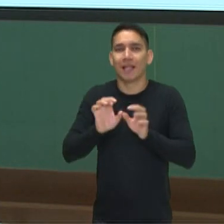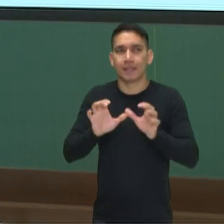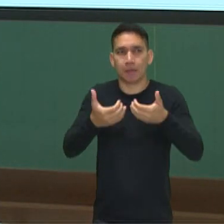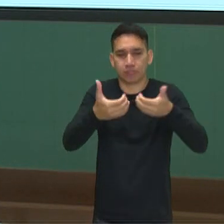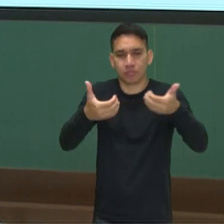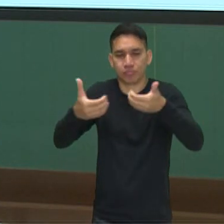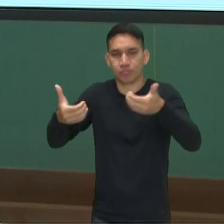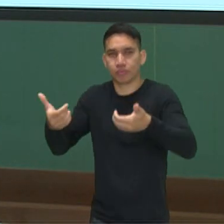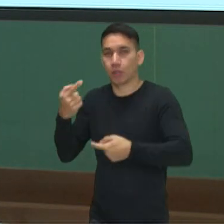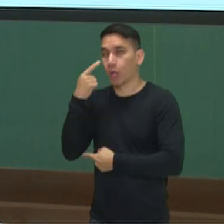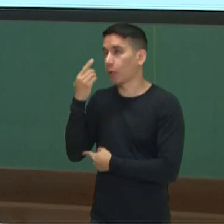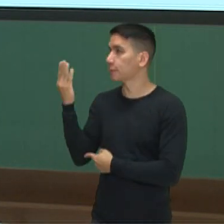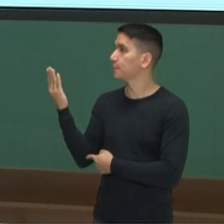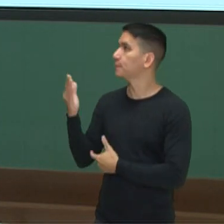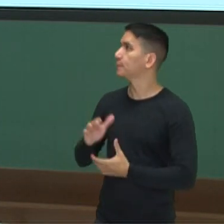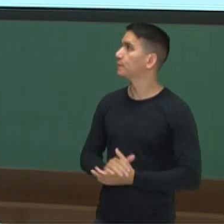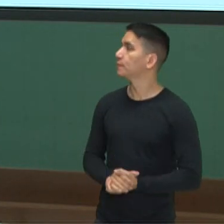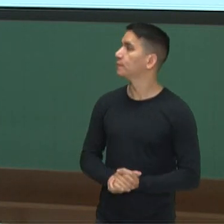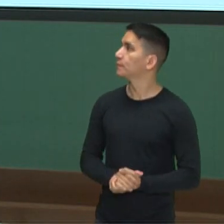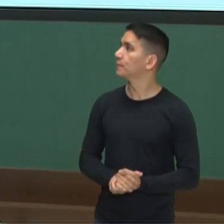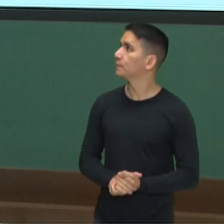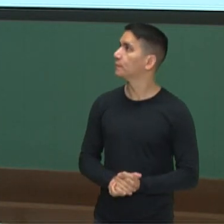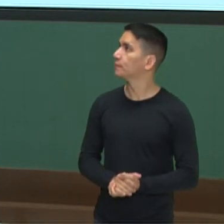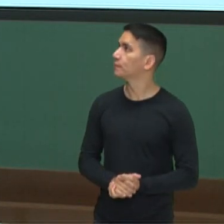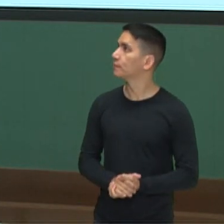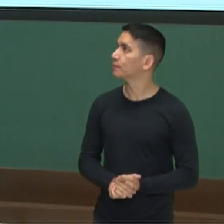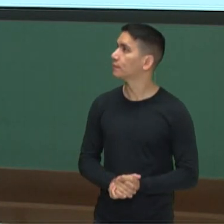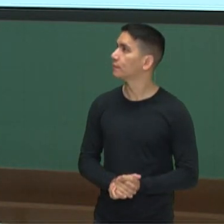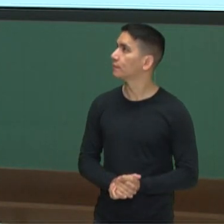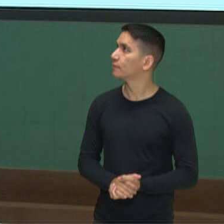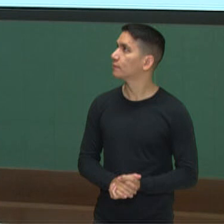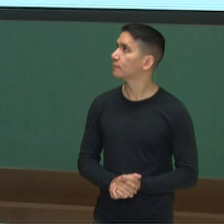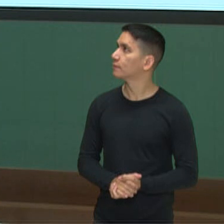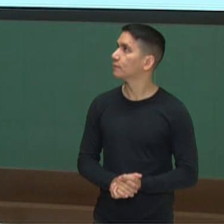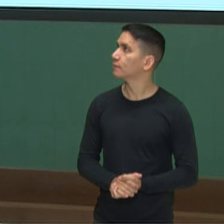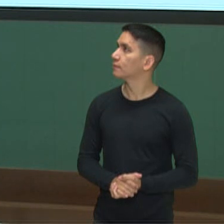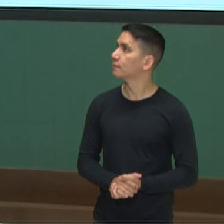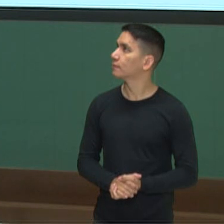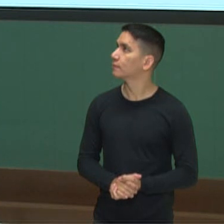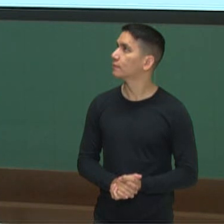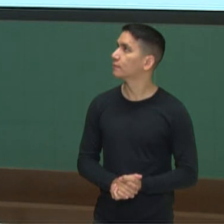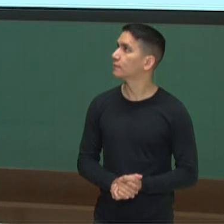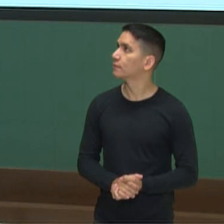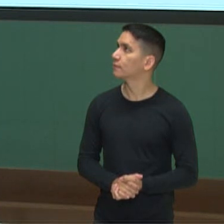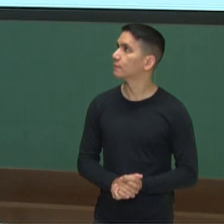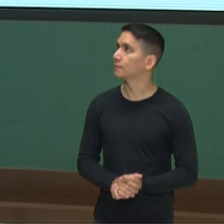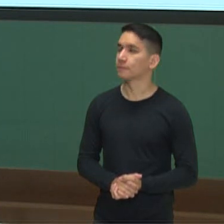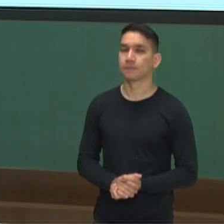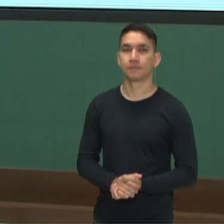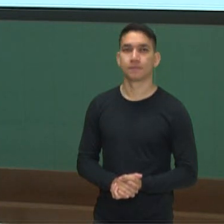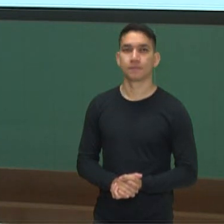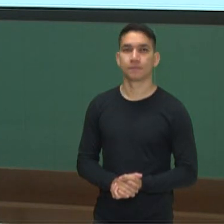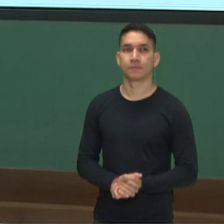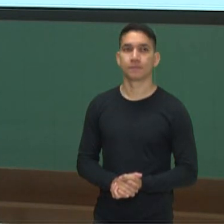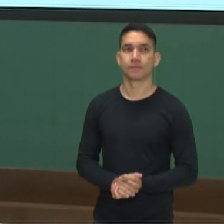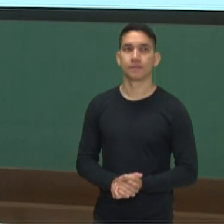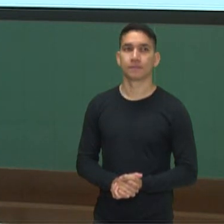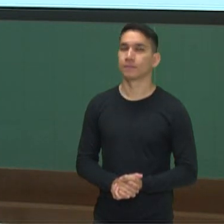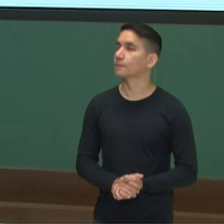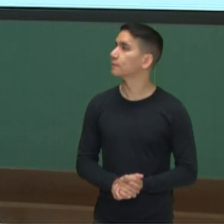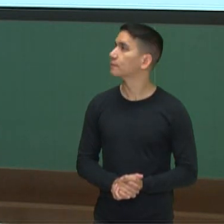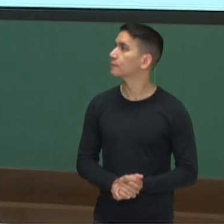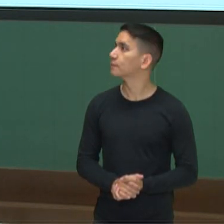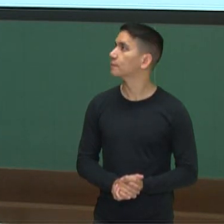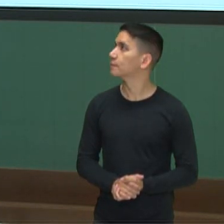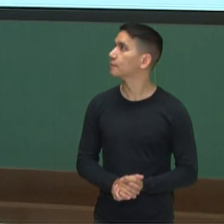separação, ó. 9x à quinta por 3x ao cubo, mais 21x à quarta, também por 3x ao cubo,